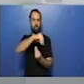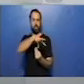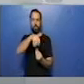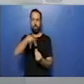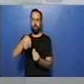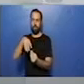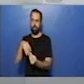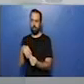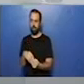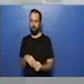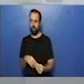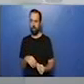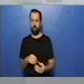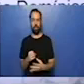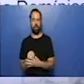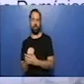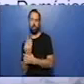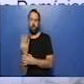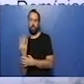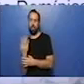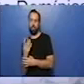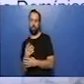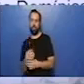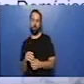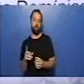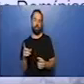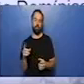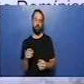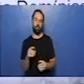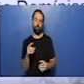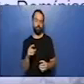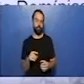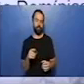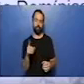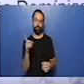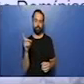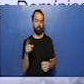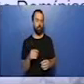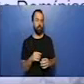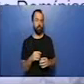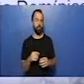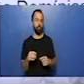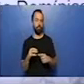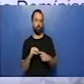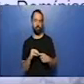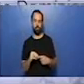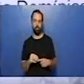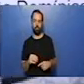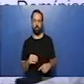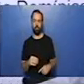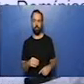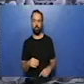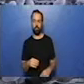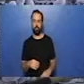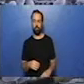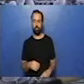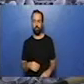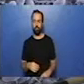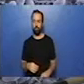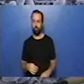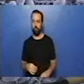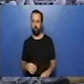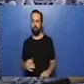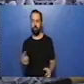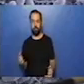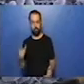dos protistas, dos protozoários. Nesse grupo estão presentes também as algas, não será assunto dessa aula.